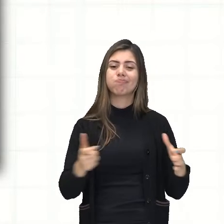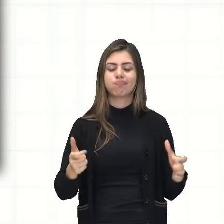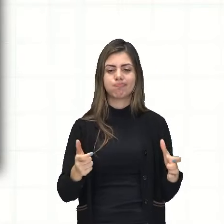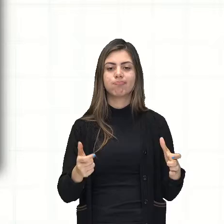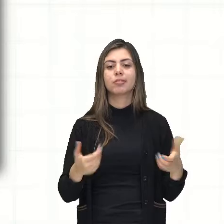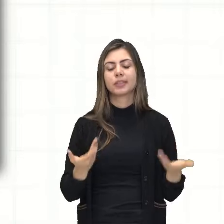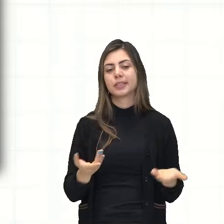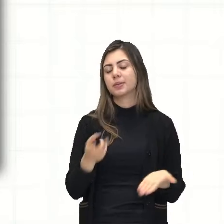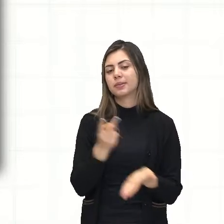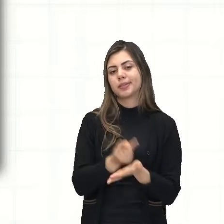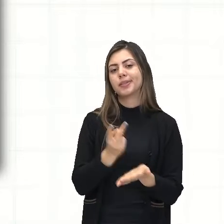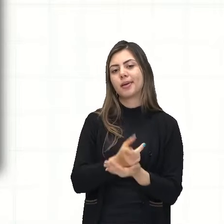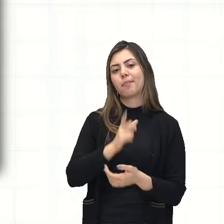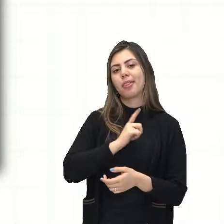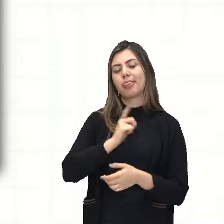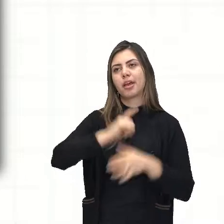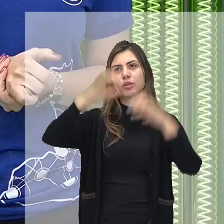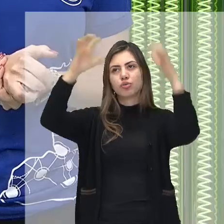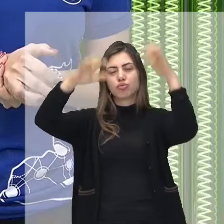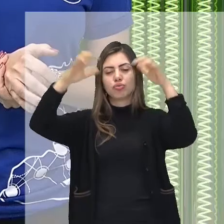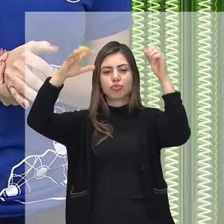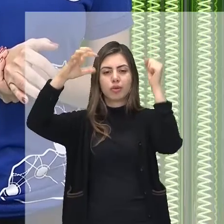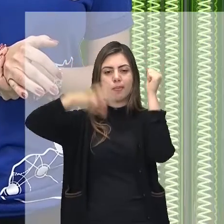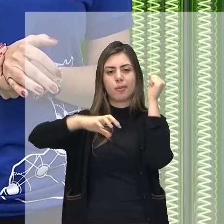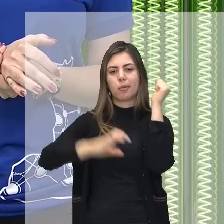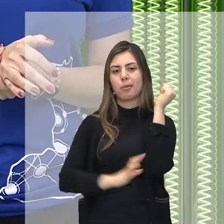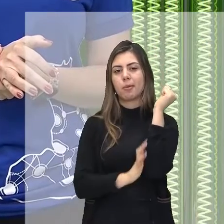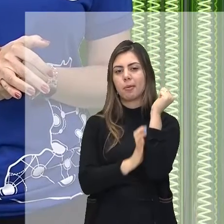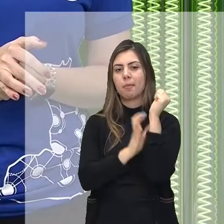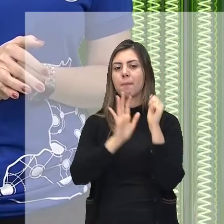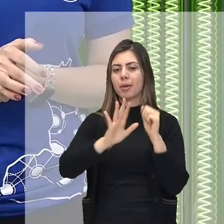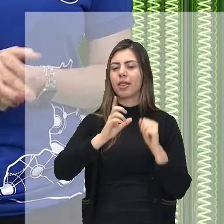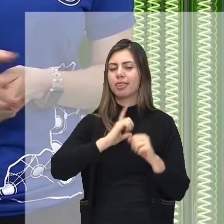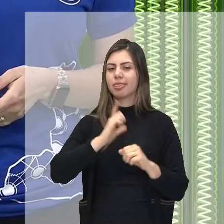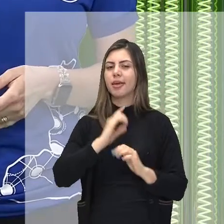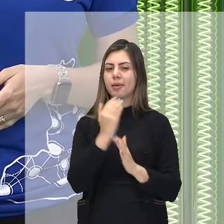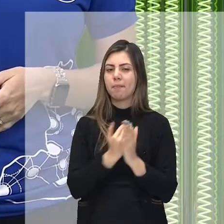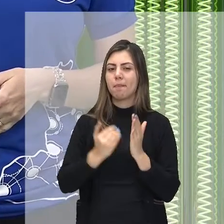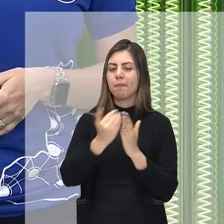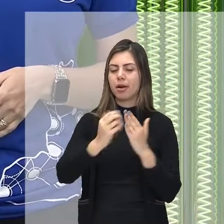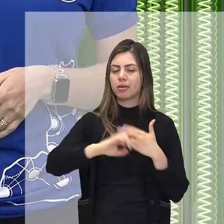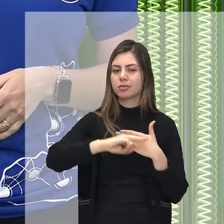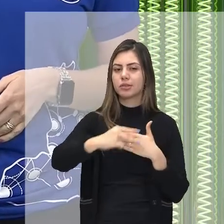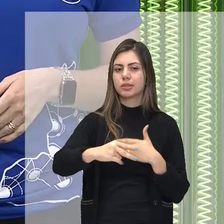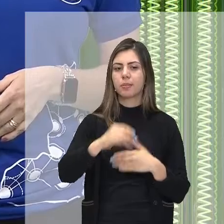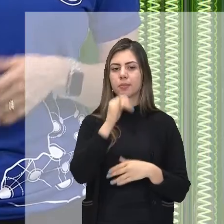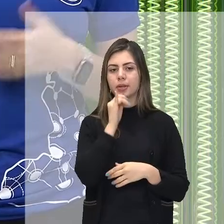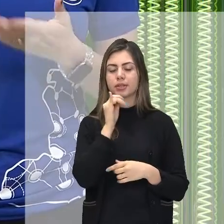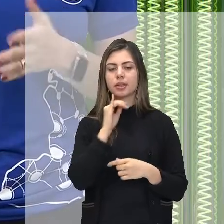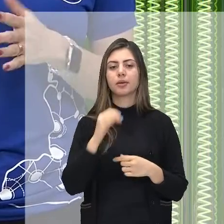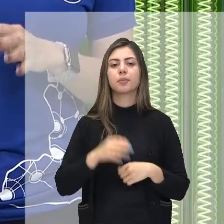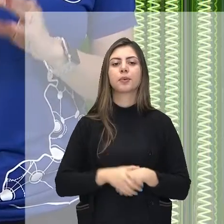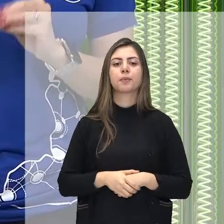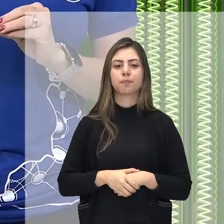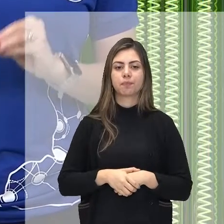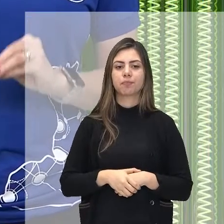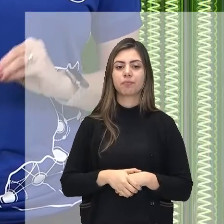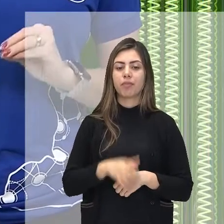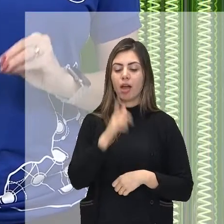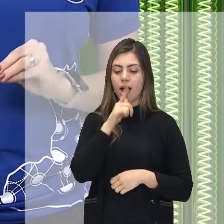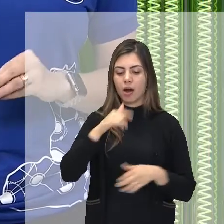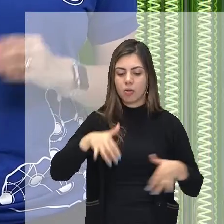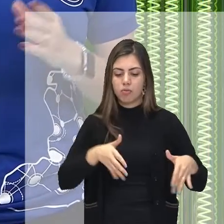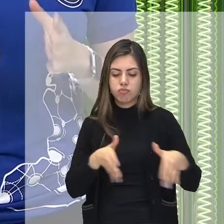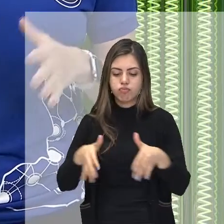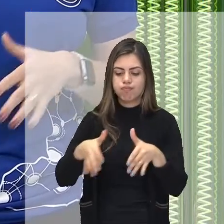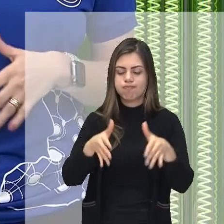industrializadas, né? Então, nós temos aí, ó, mais consequências para mostrar para vocês, né? Como o impacto nos corpos